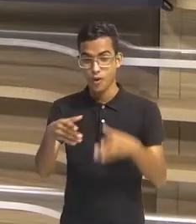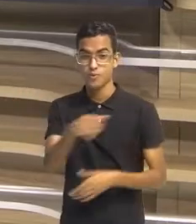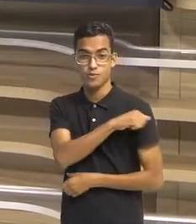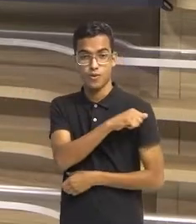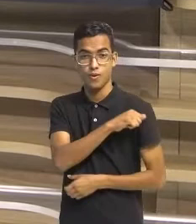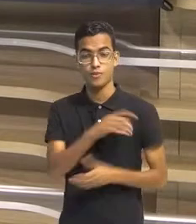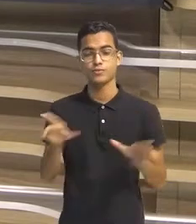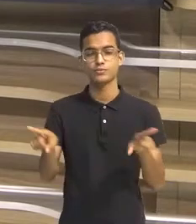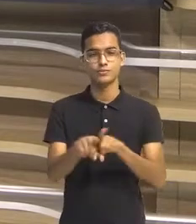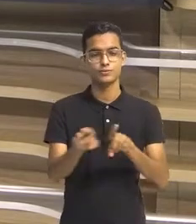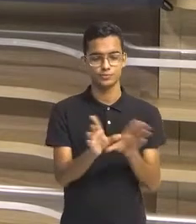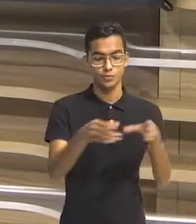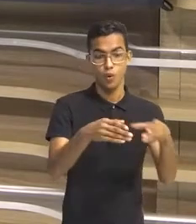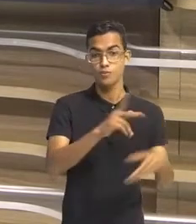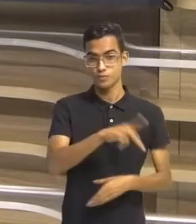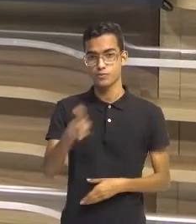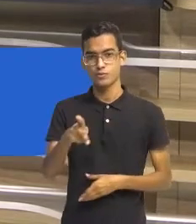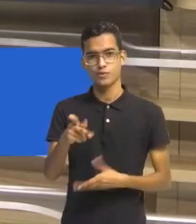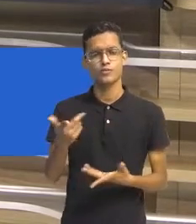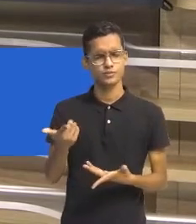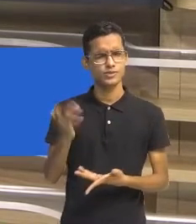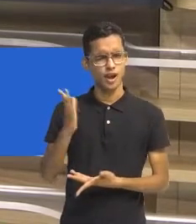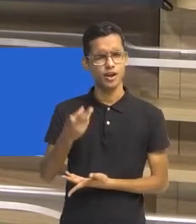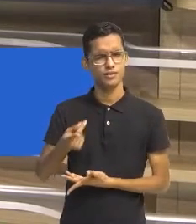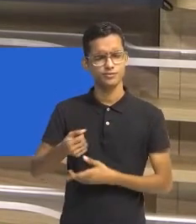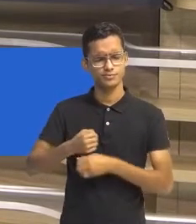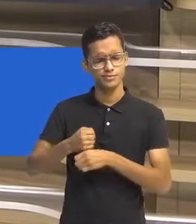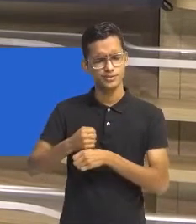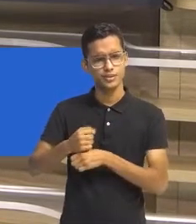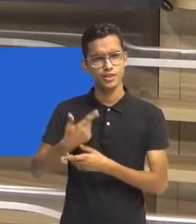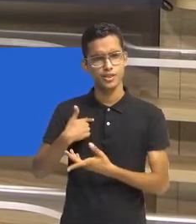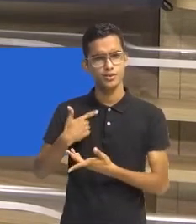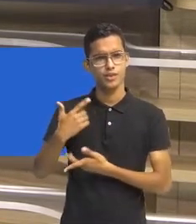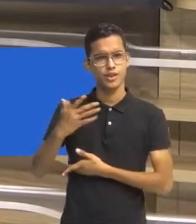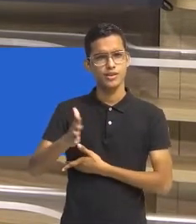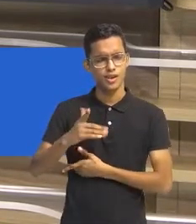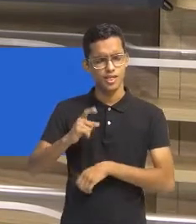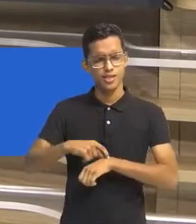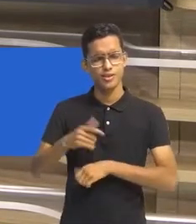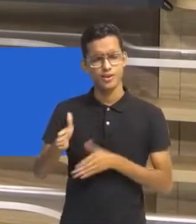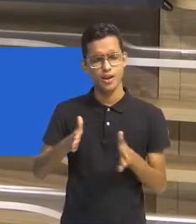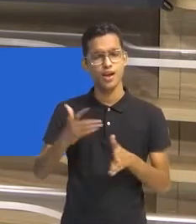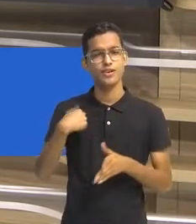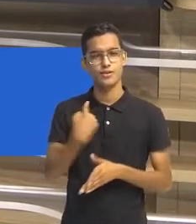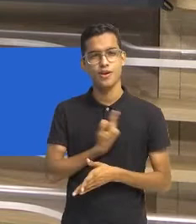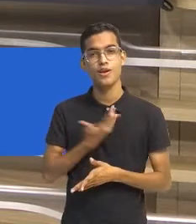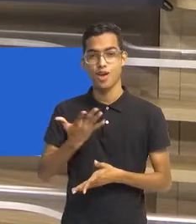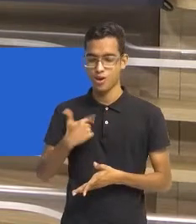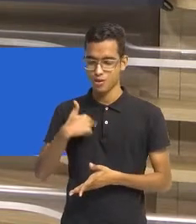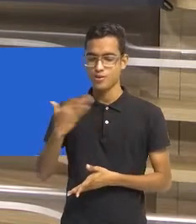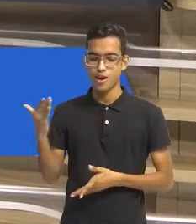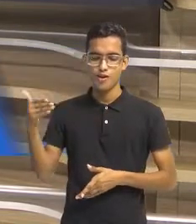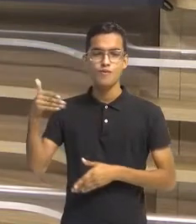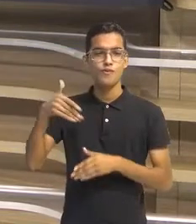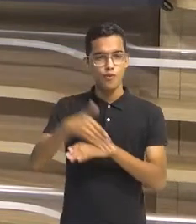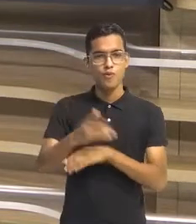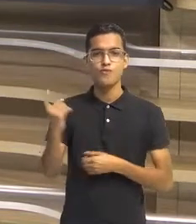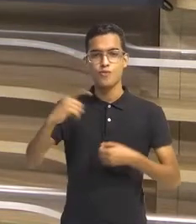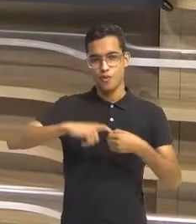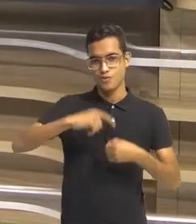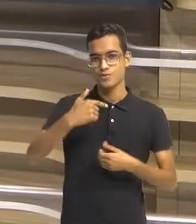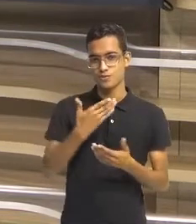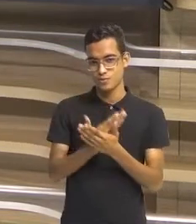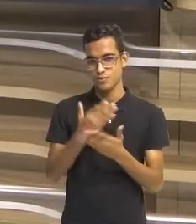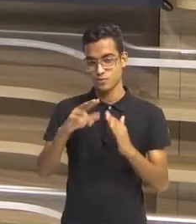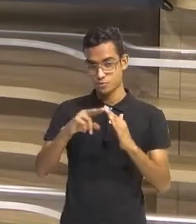alunos, olá professores, quanto tempo, né? Estou de volta aqui ao Aula em Casa, acompanhando vocês